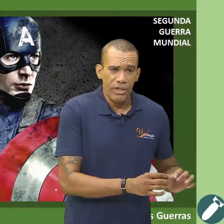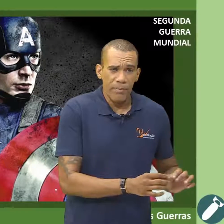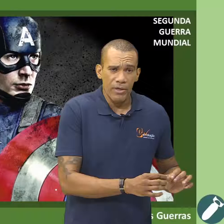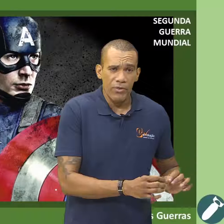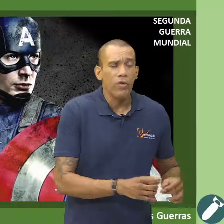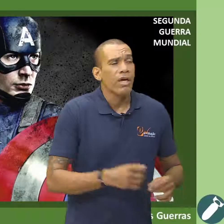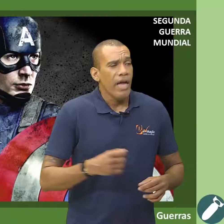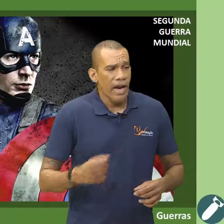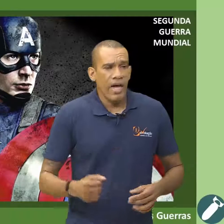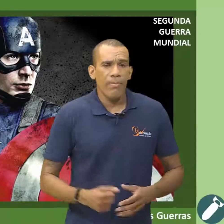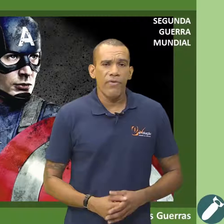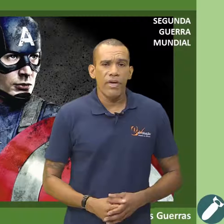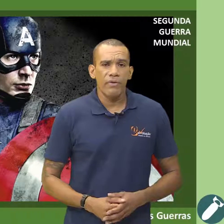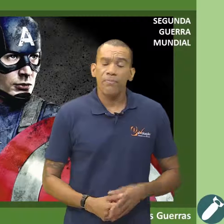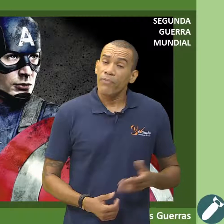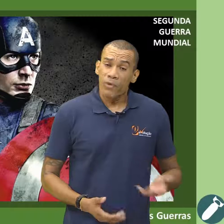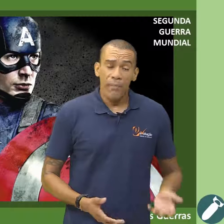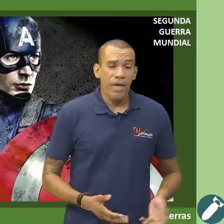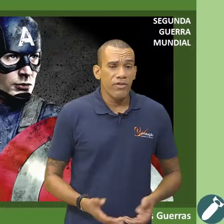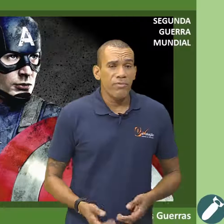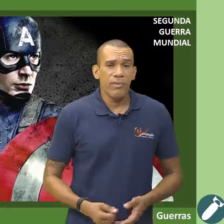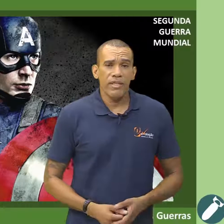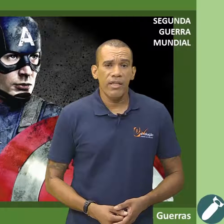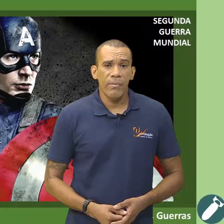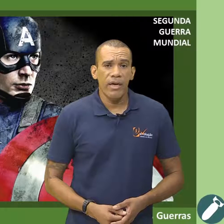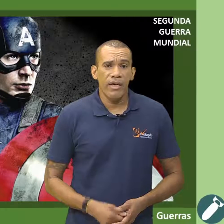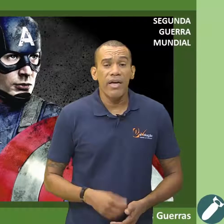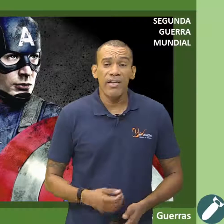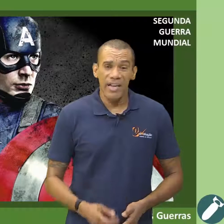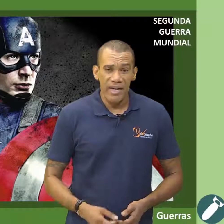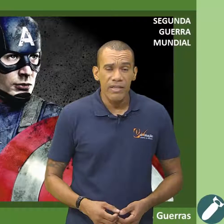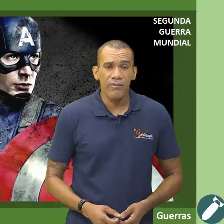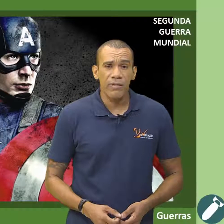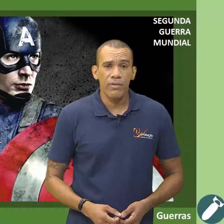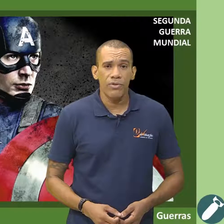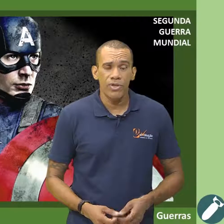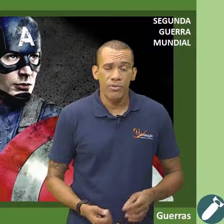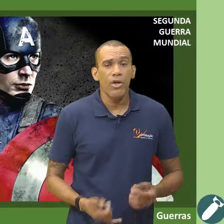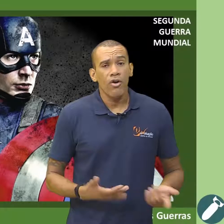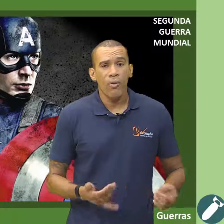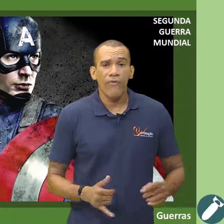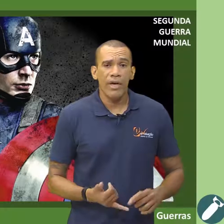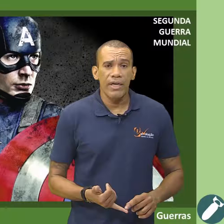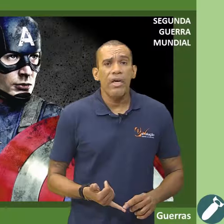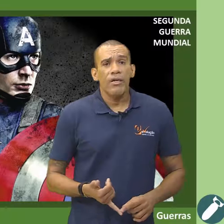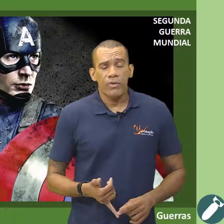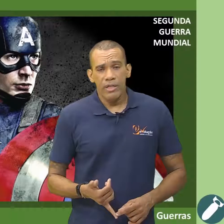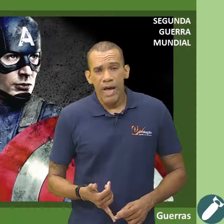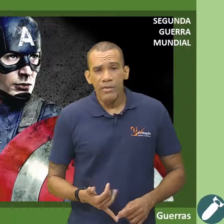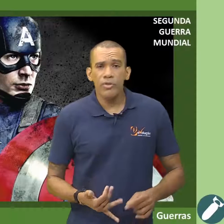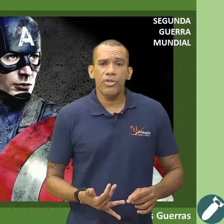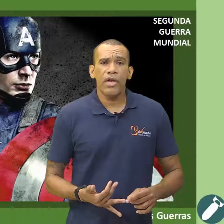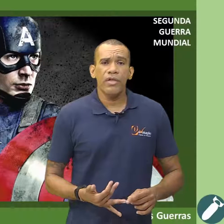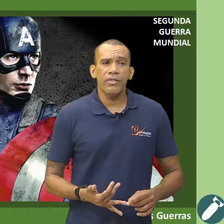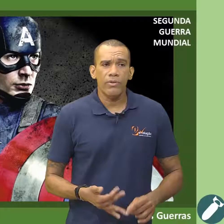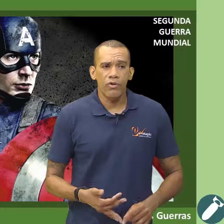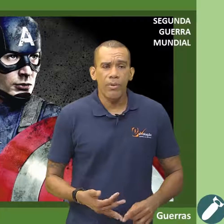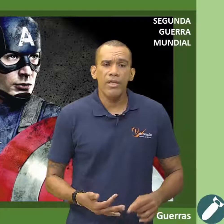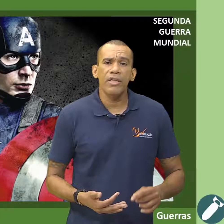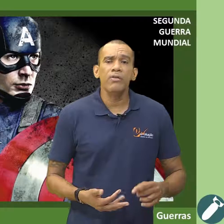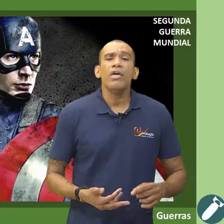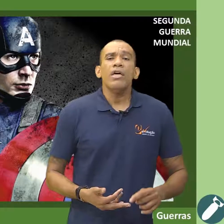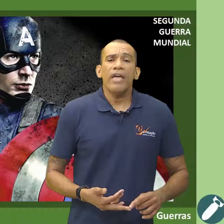semente que você plantou, ela acabe vingando. O capitalismo, de uma certa maneira, ele cresce em função disso. Como eu falei, sociedades se industrializam,